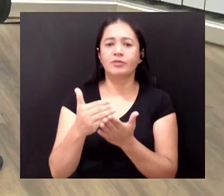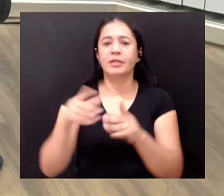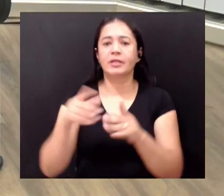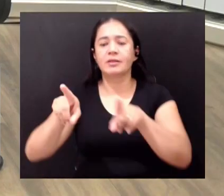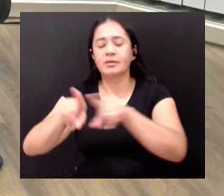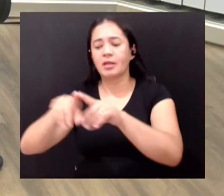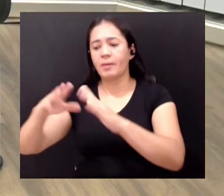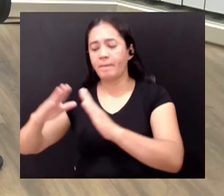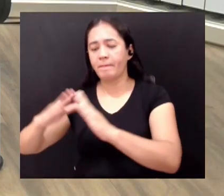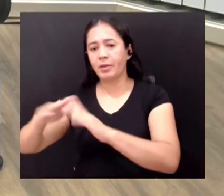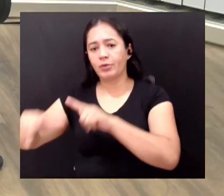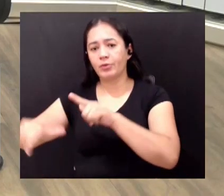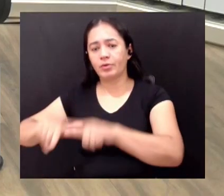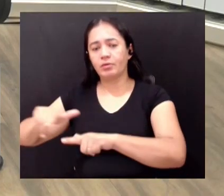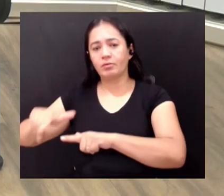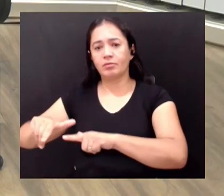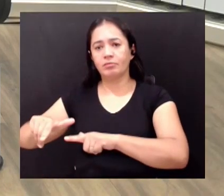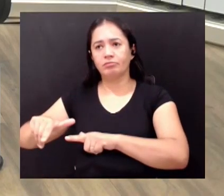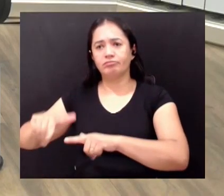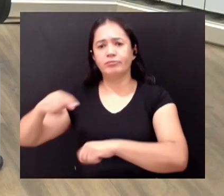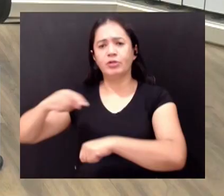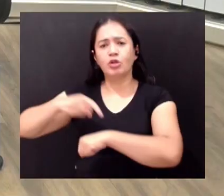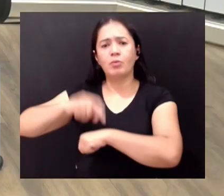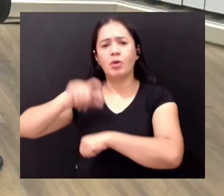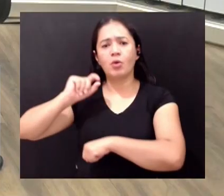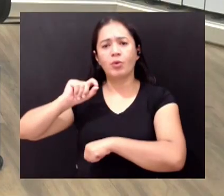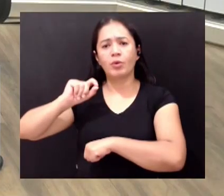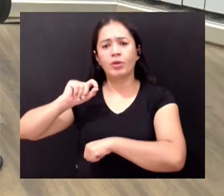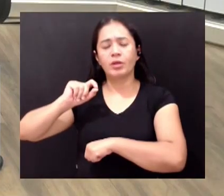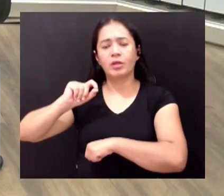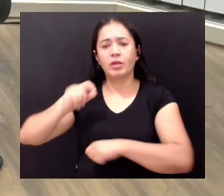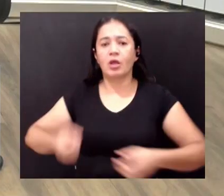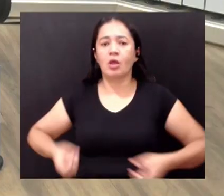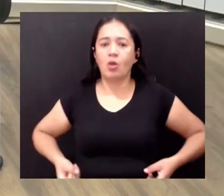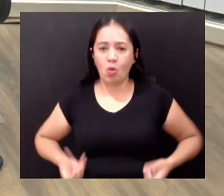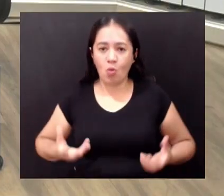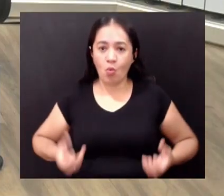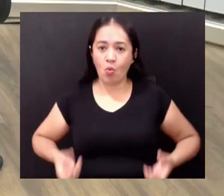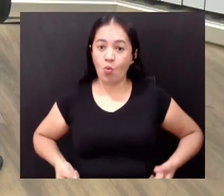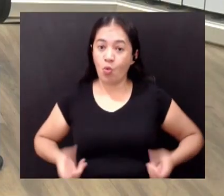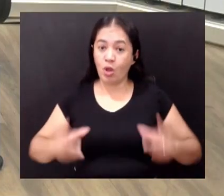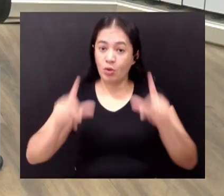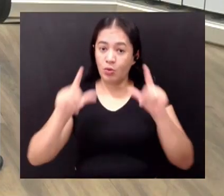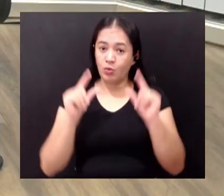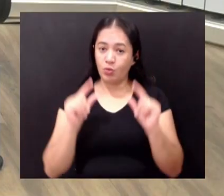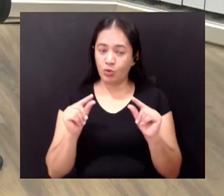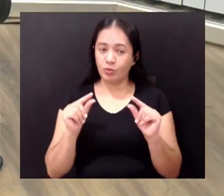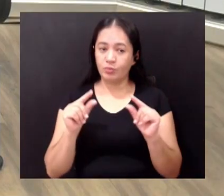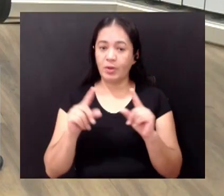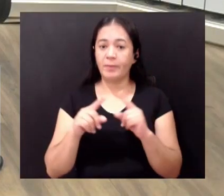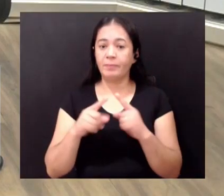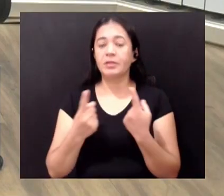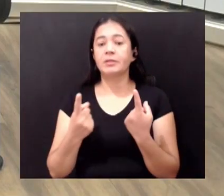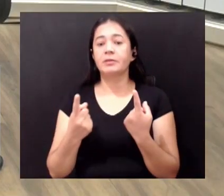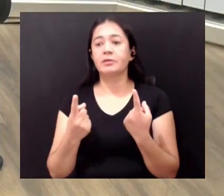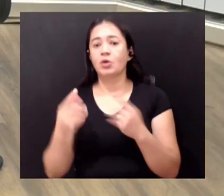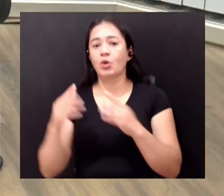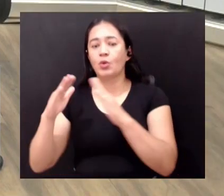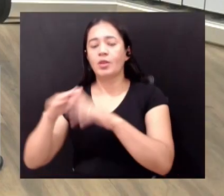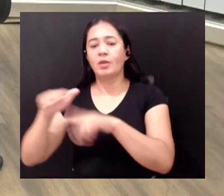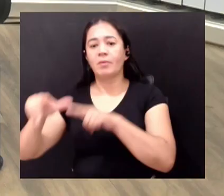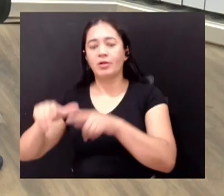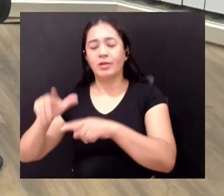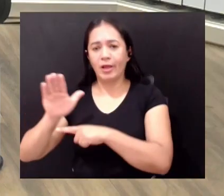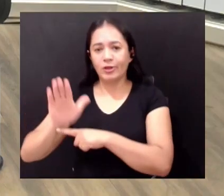naquele momento era diminuir os custos e o home office ajudou nisso, né? O que tem de diferente